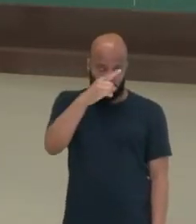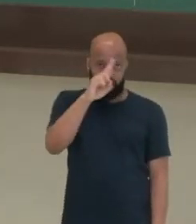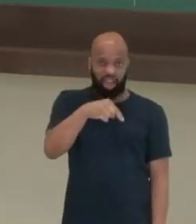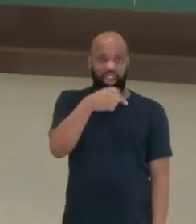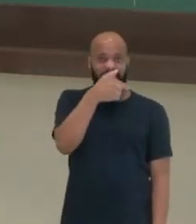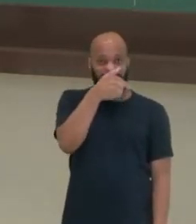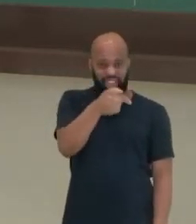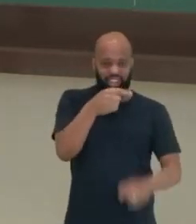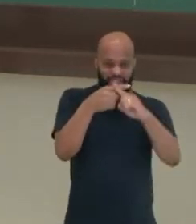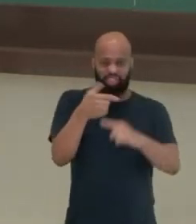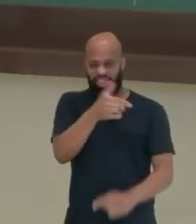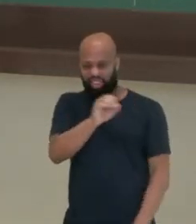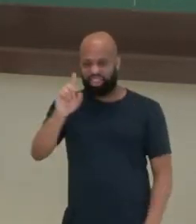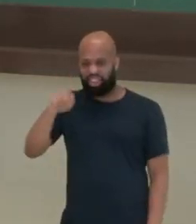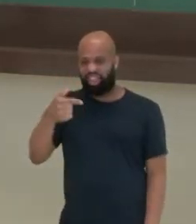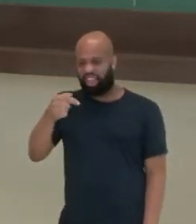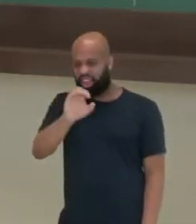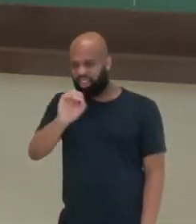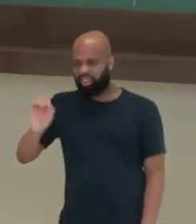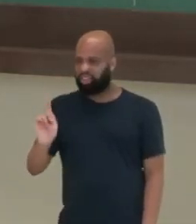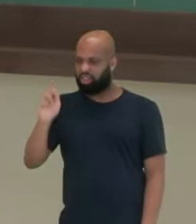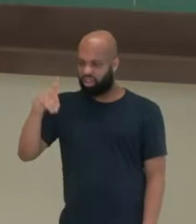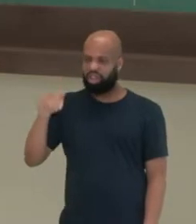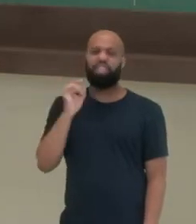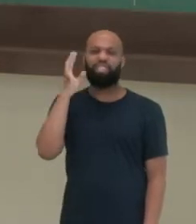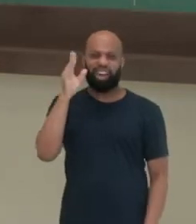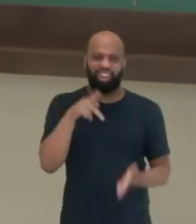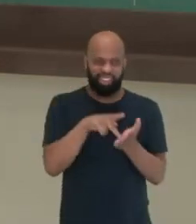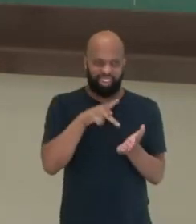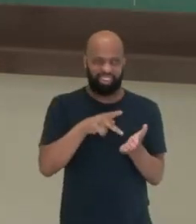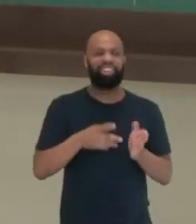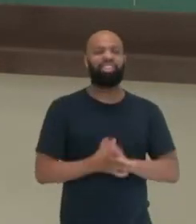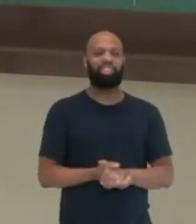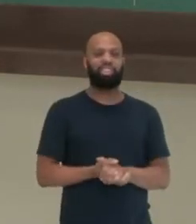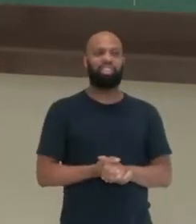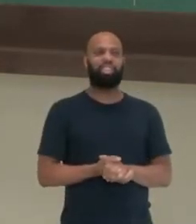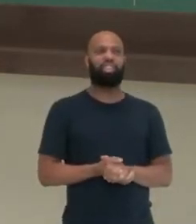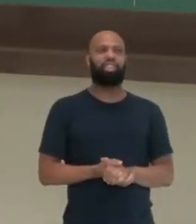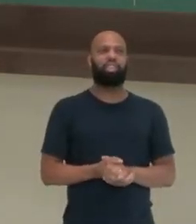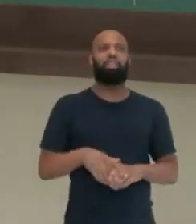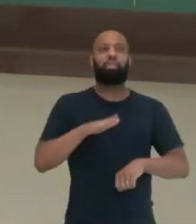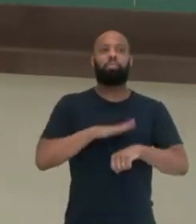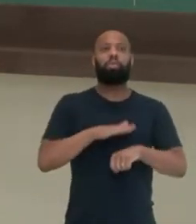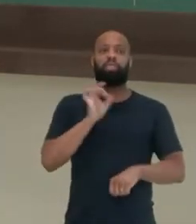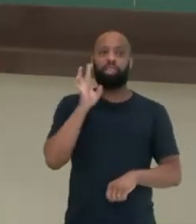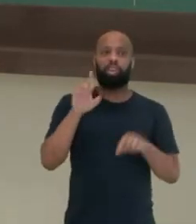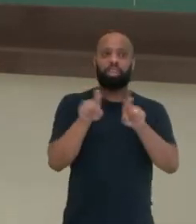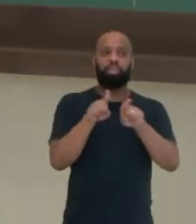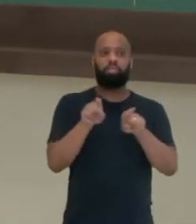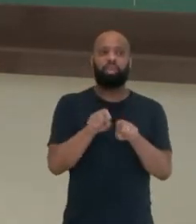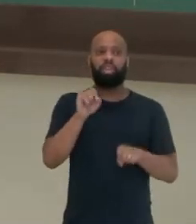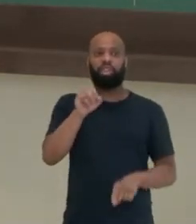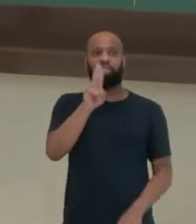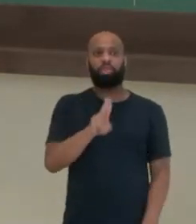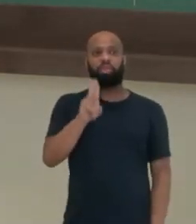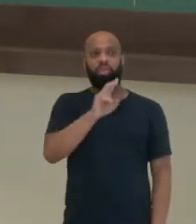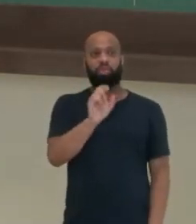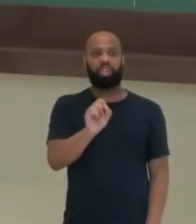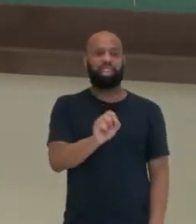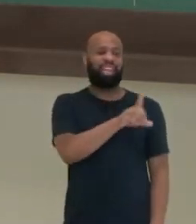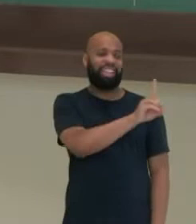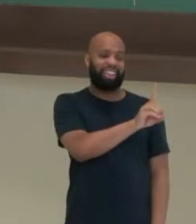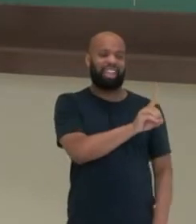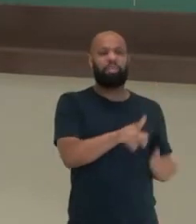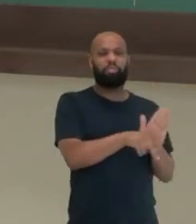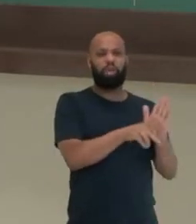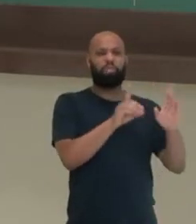km. Fácil, né? Fica bem tranquilo. Ficaria mais fácil ainda se você colocasse D de distância